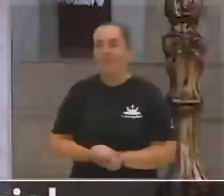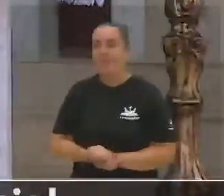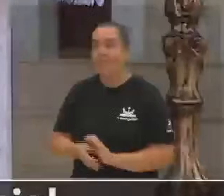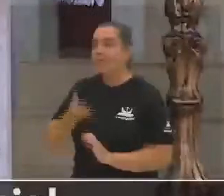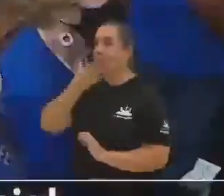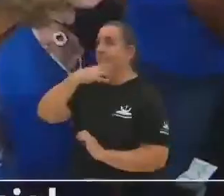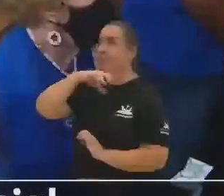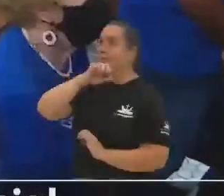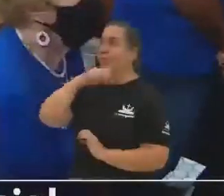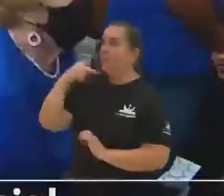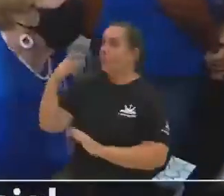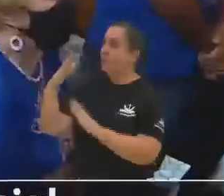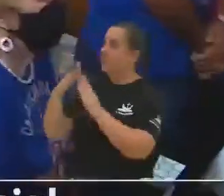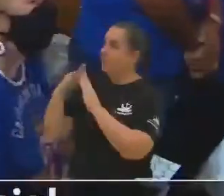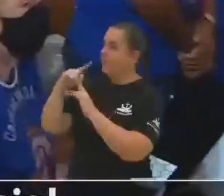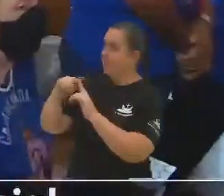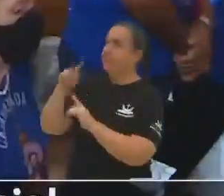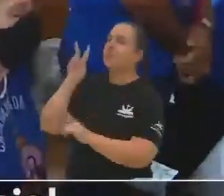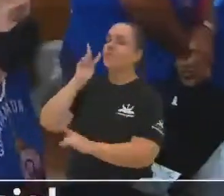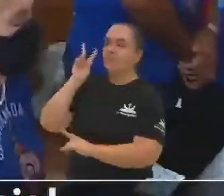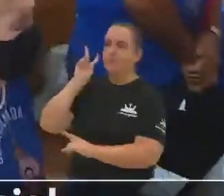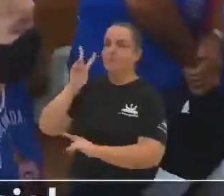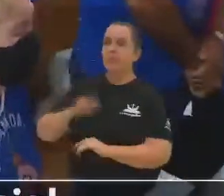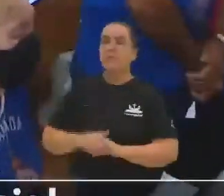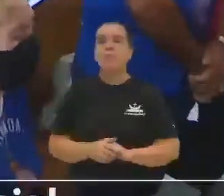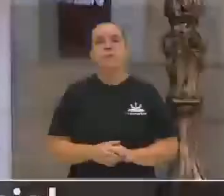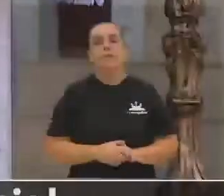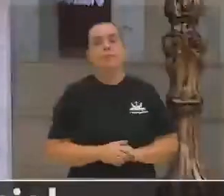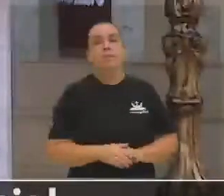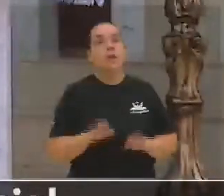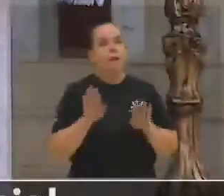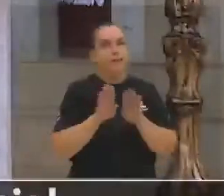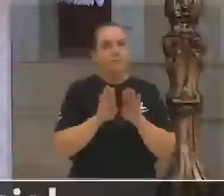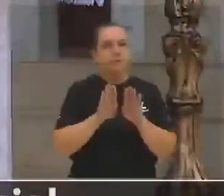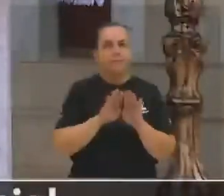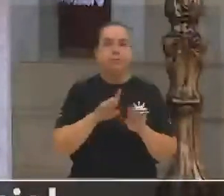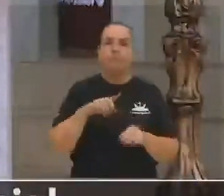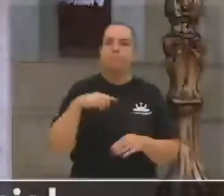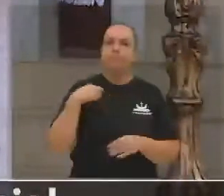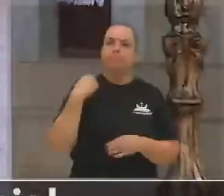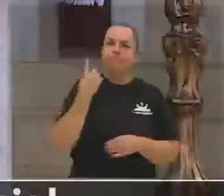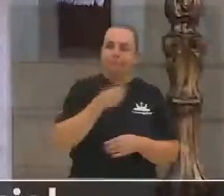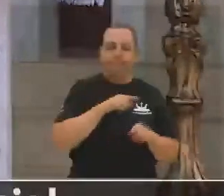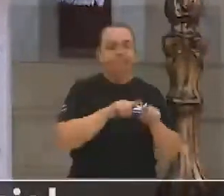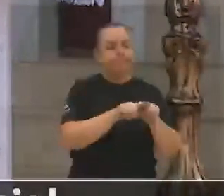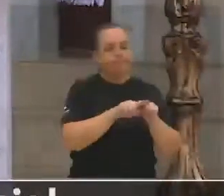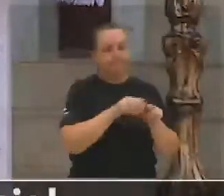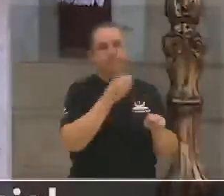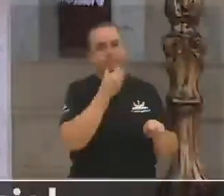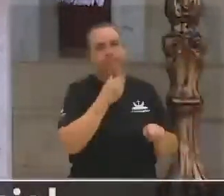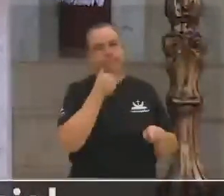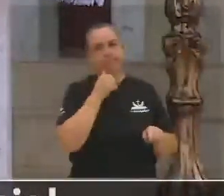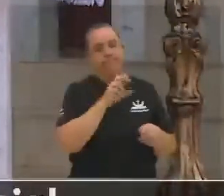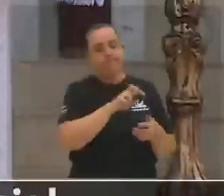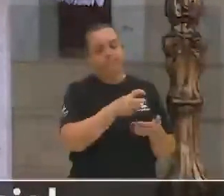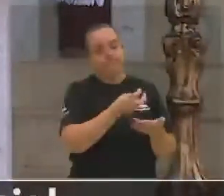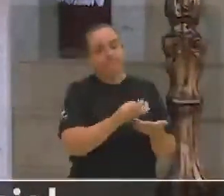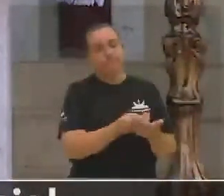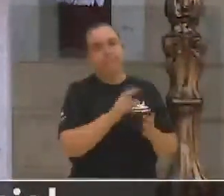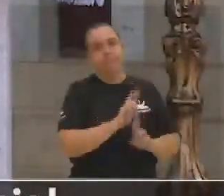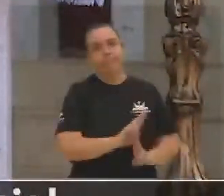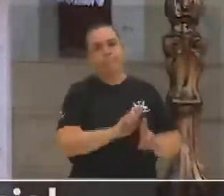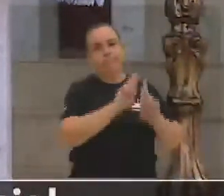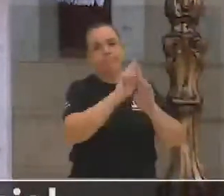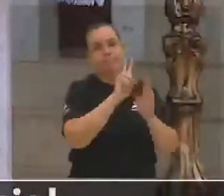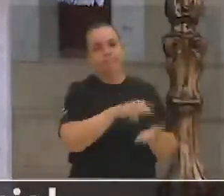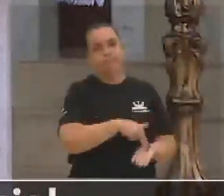povo. Lembrai-vos, ó Pai, da vossa Igreja. Lembrai-vos também dos nossos irmãos e irmãs que morreram